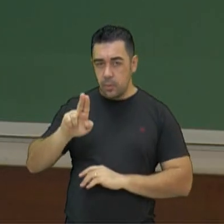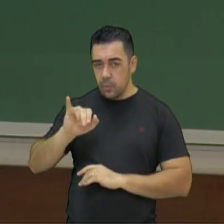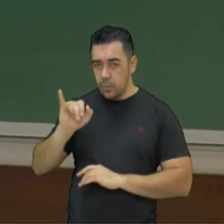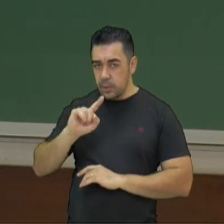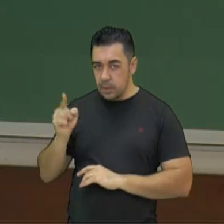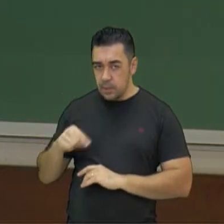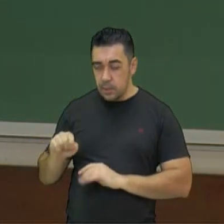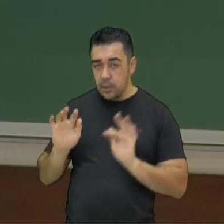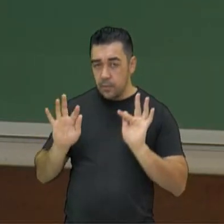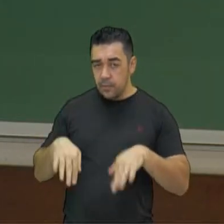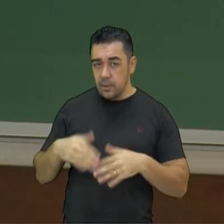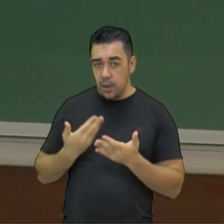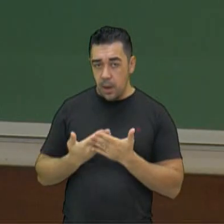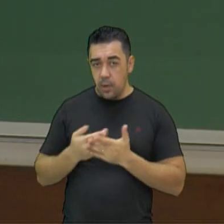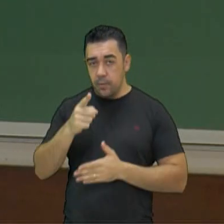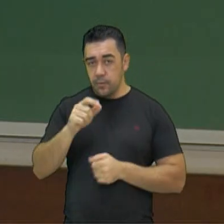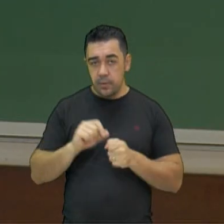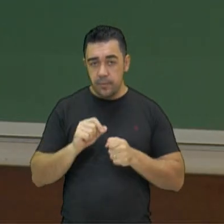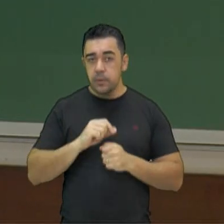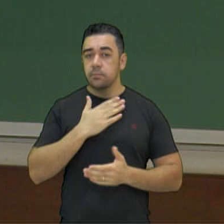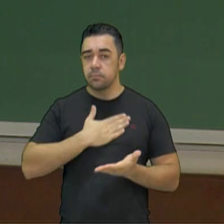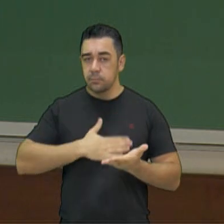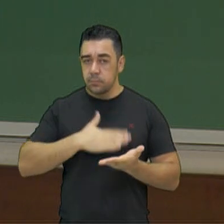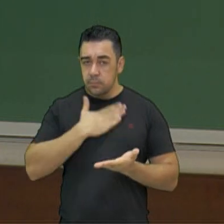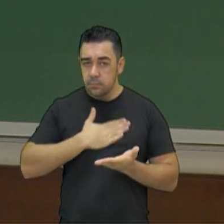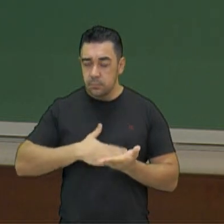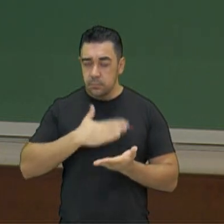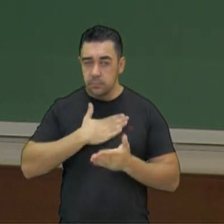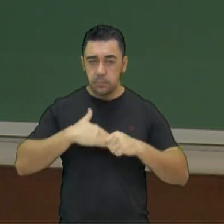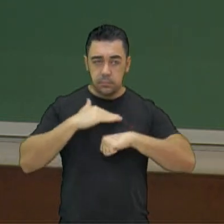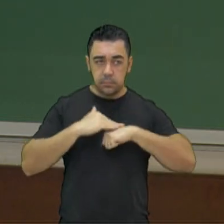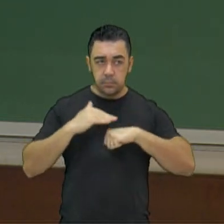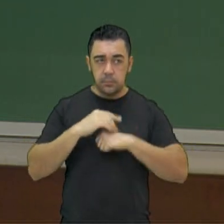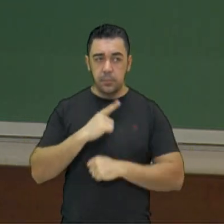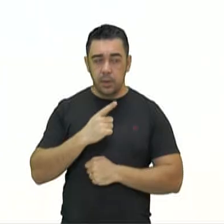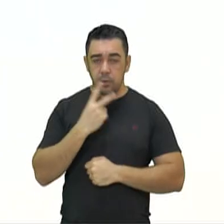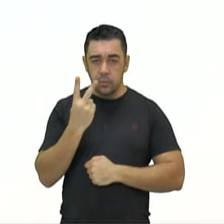finalizar a nossa aula. Vocês vão fazer com bastante carinho. Então, eu tenho 2